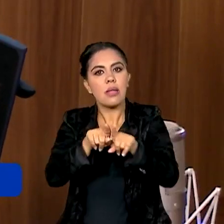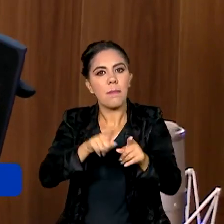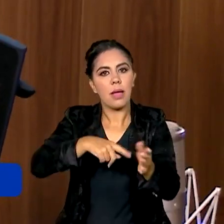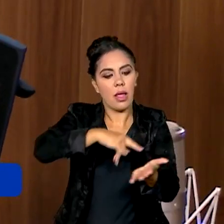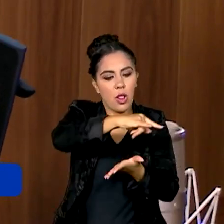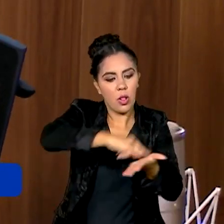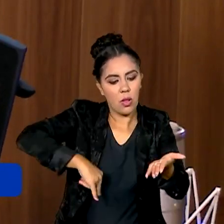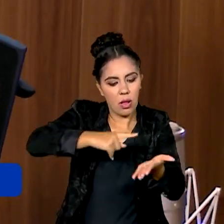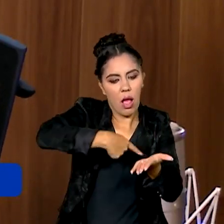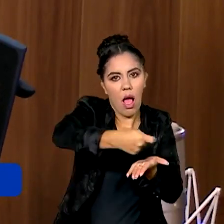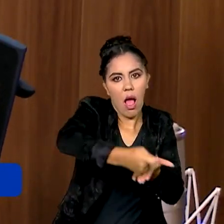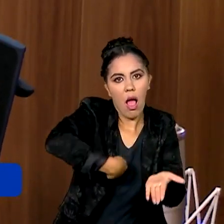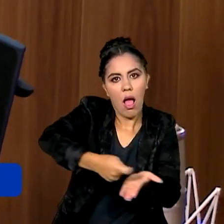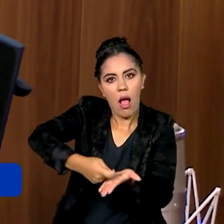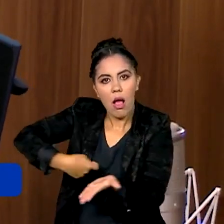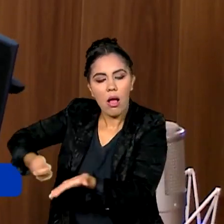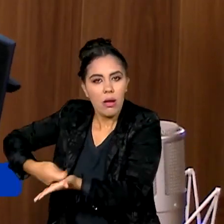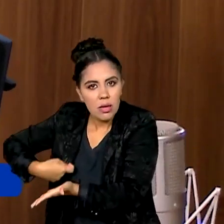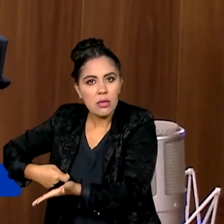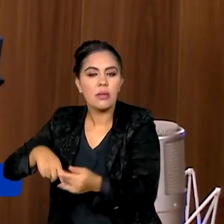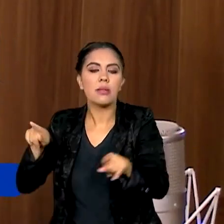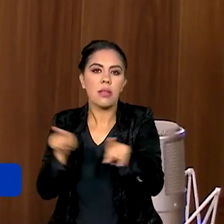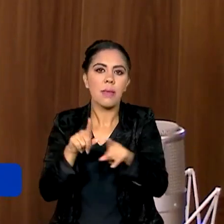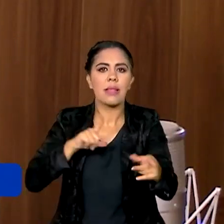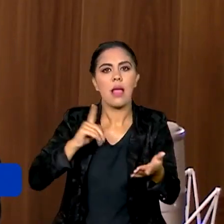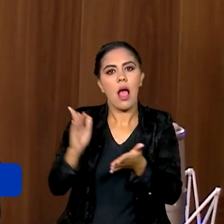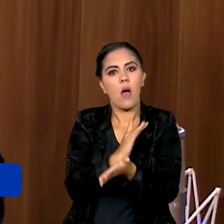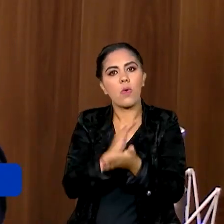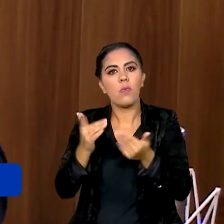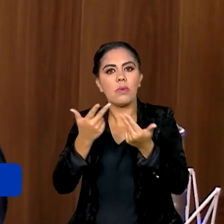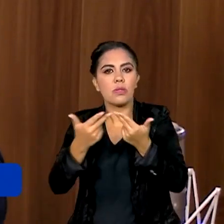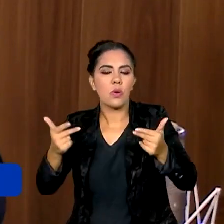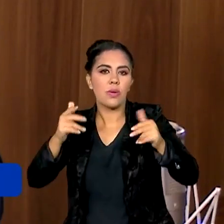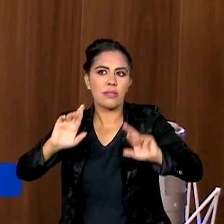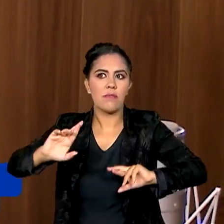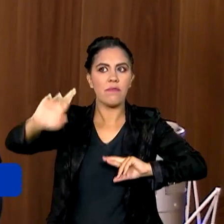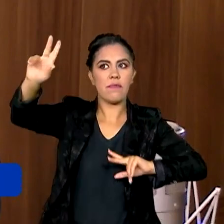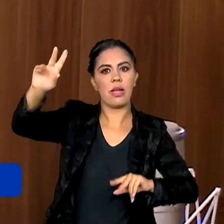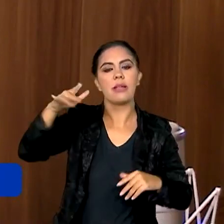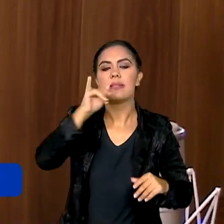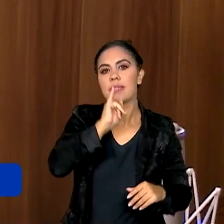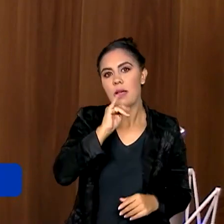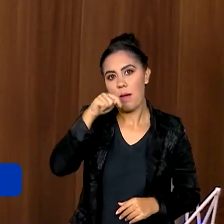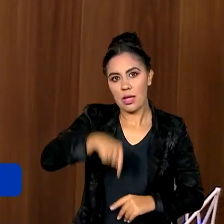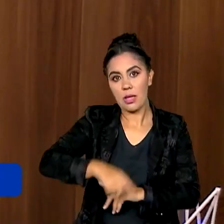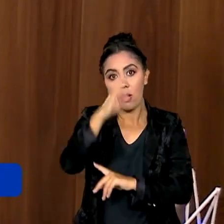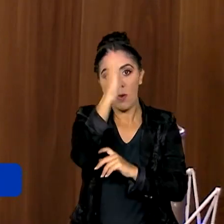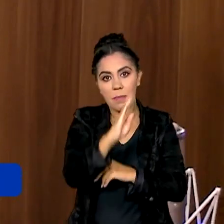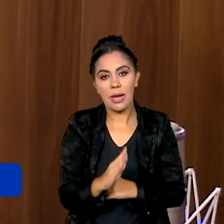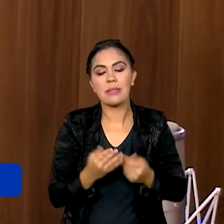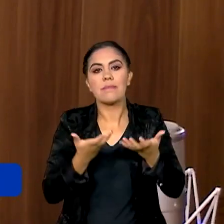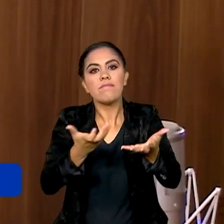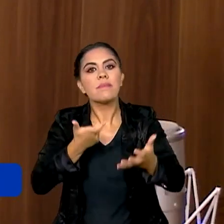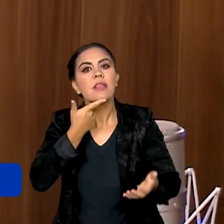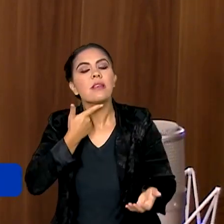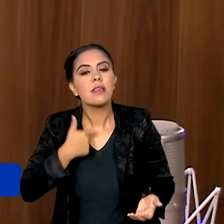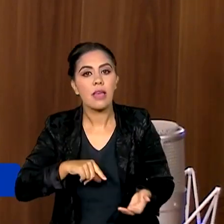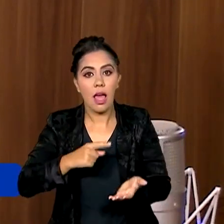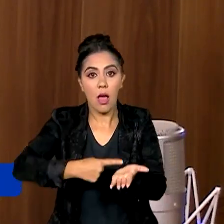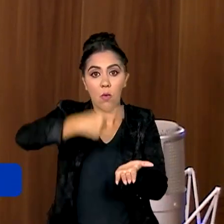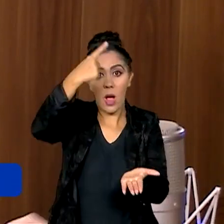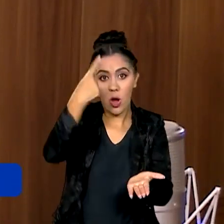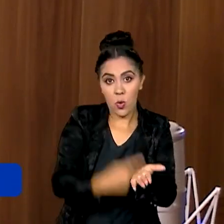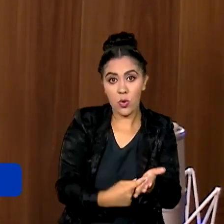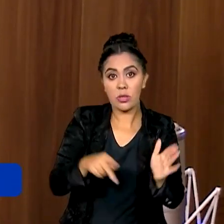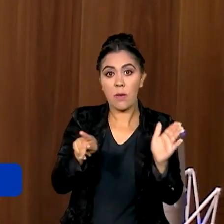assinados e, evidente, tem algumas diferenças com a França. O Brasil, por exemplo, quer assinar o acordo do